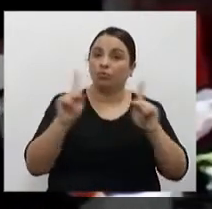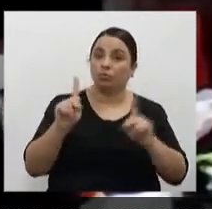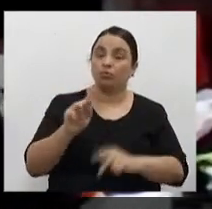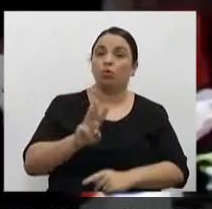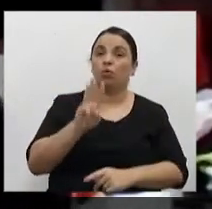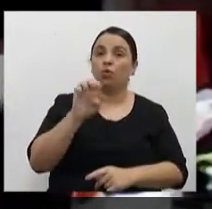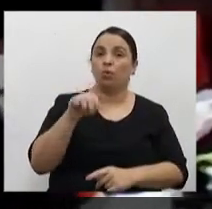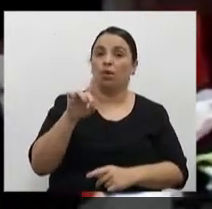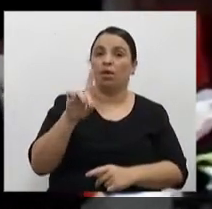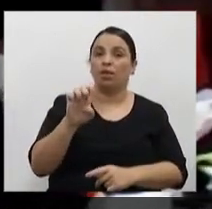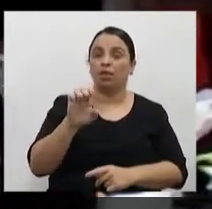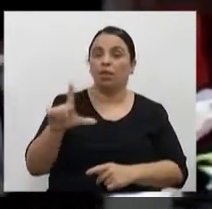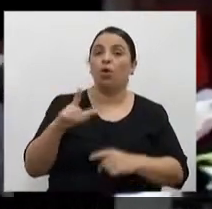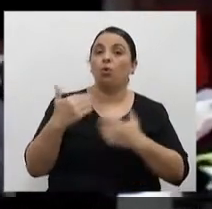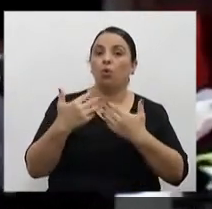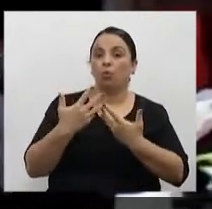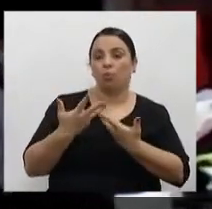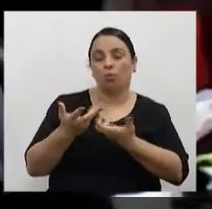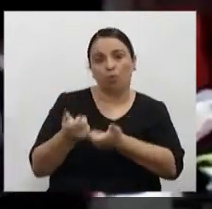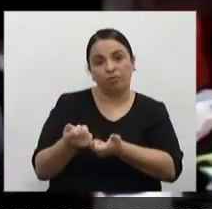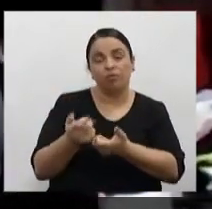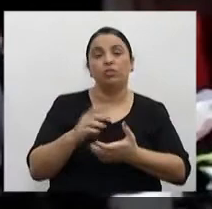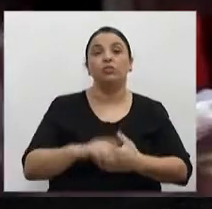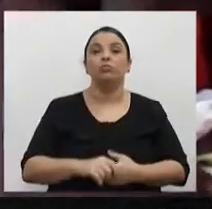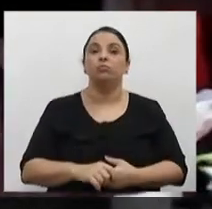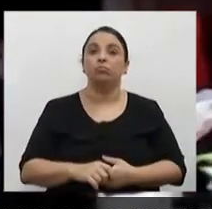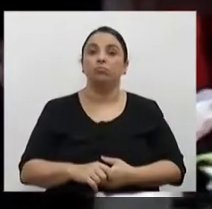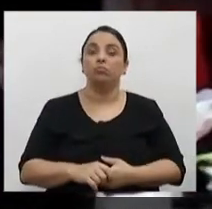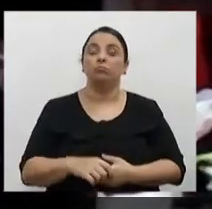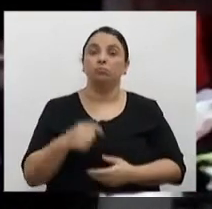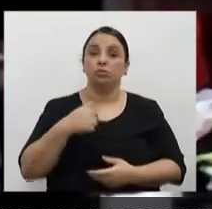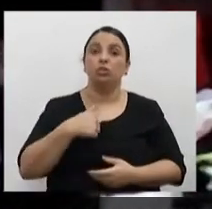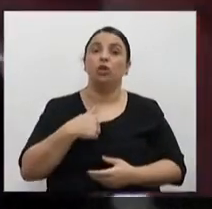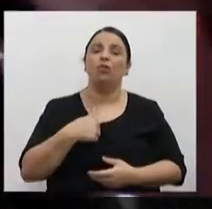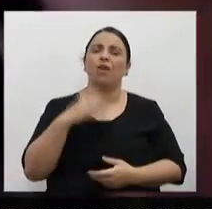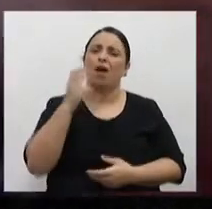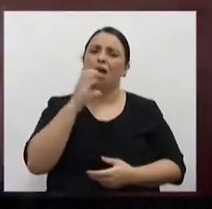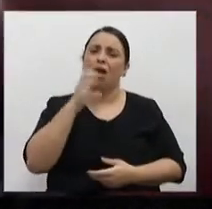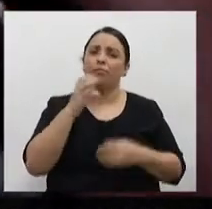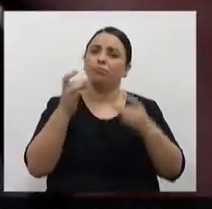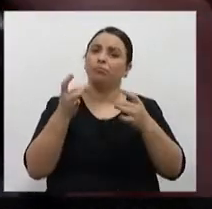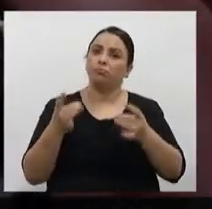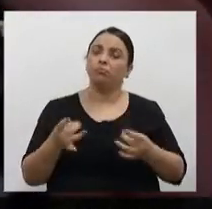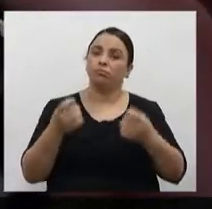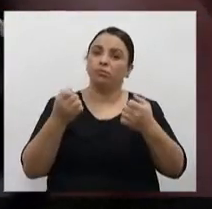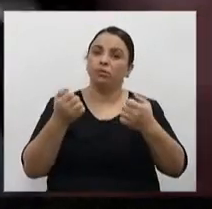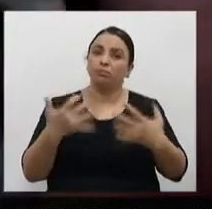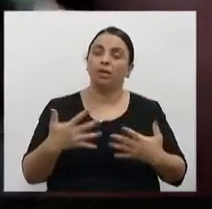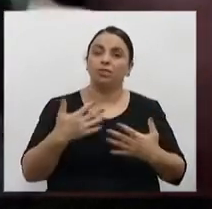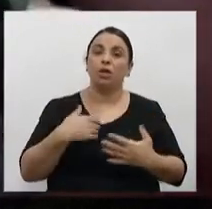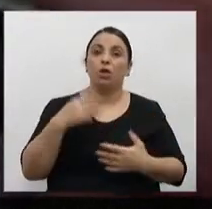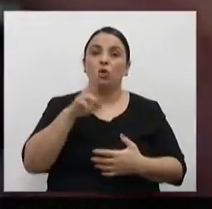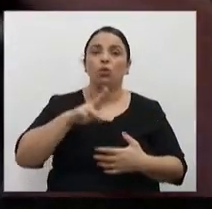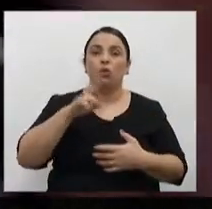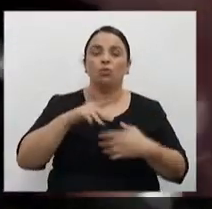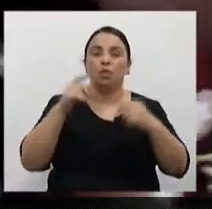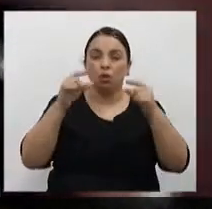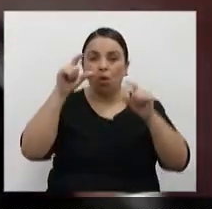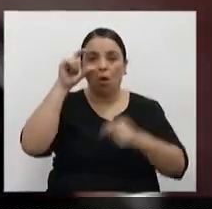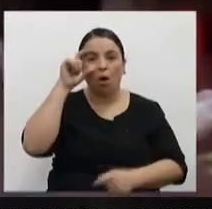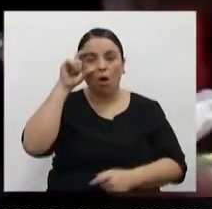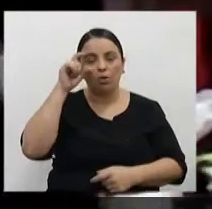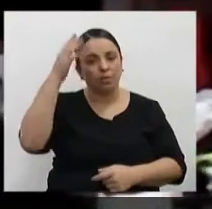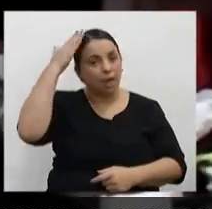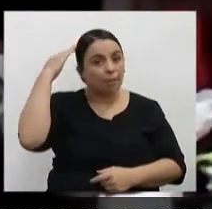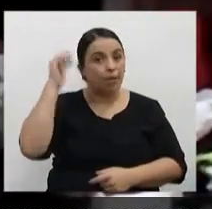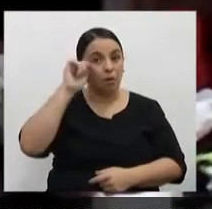convite, onde fazer uma breve descrição aqui. Estou usando óculos, cabelo preto, fundo,